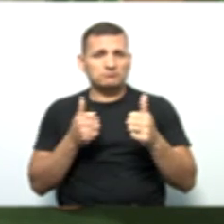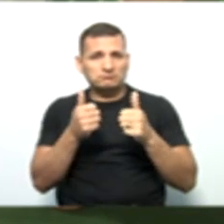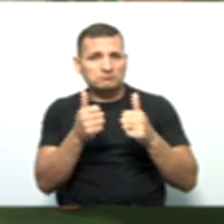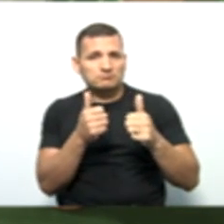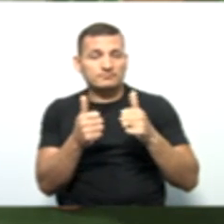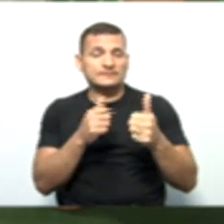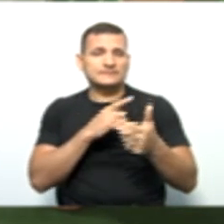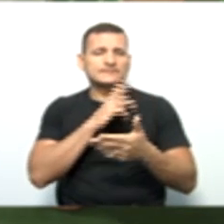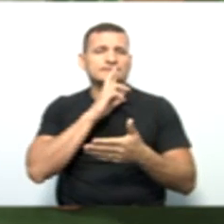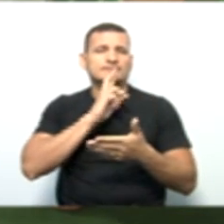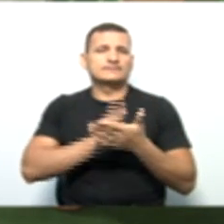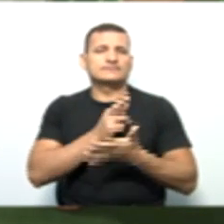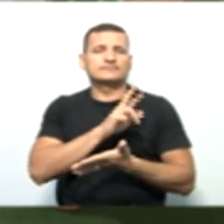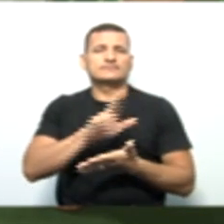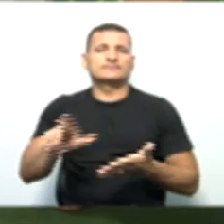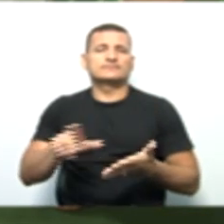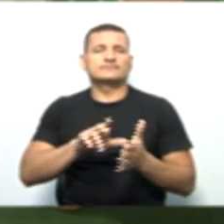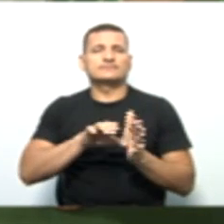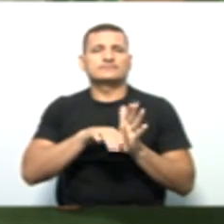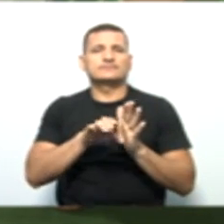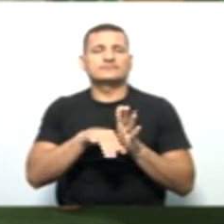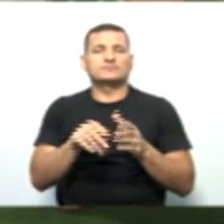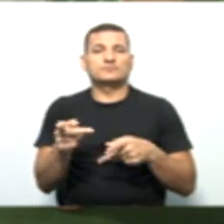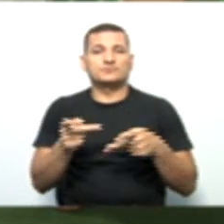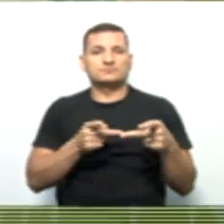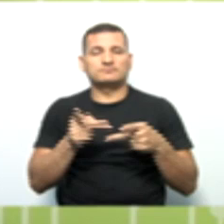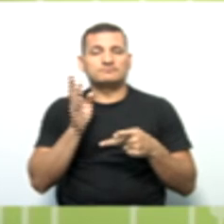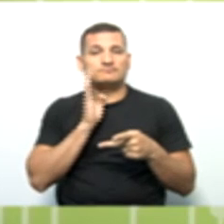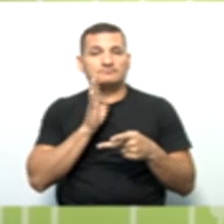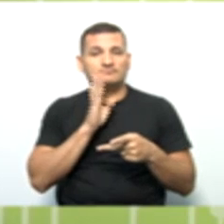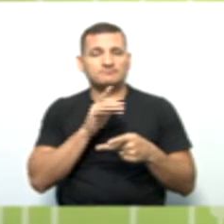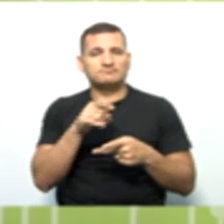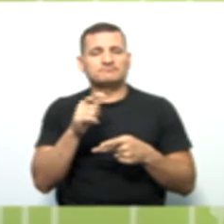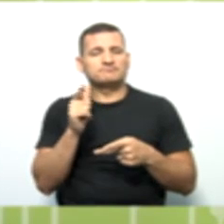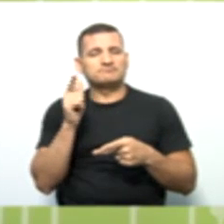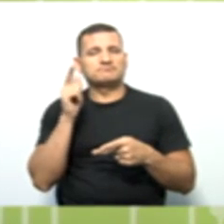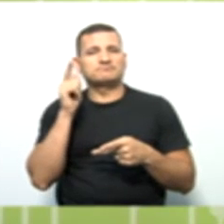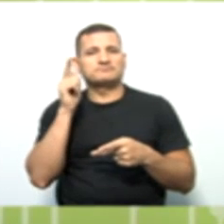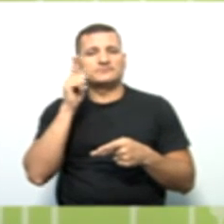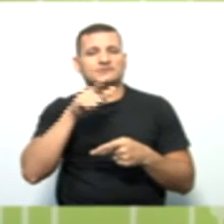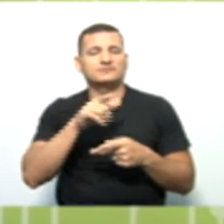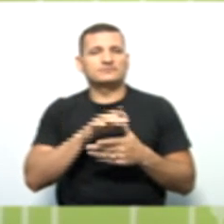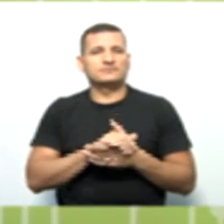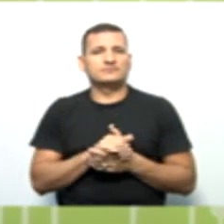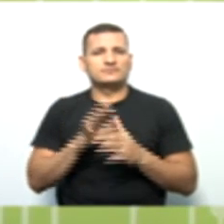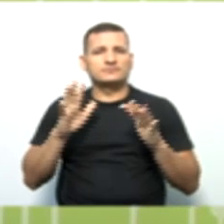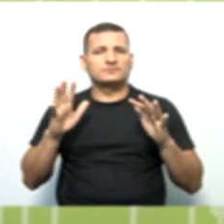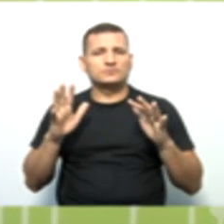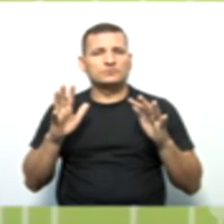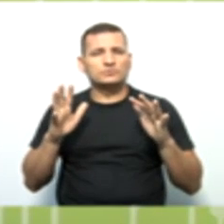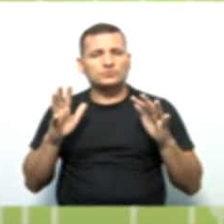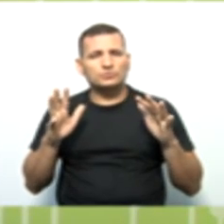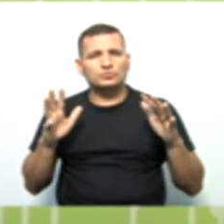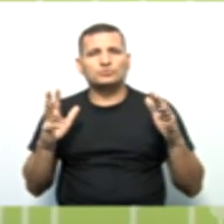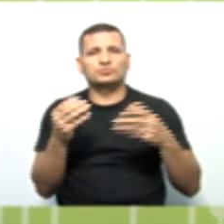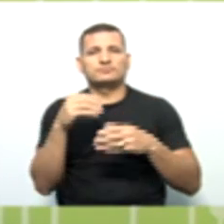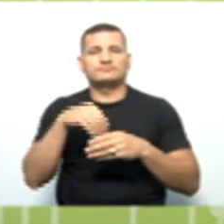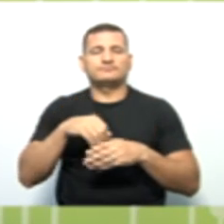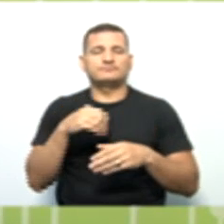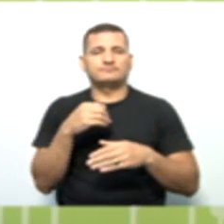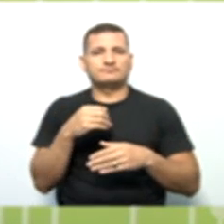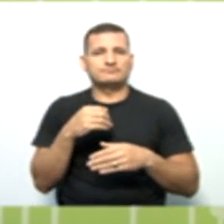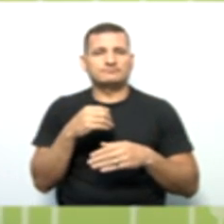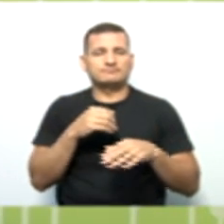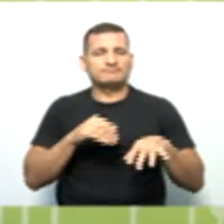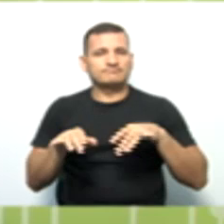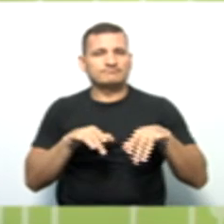várias definições de projeto que é legal, né? Você consegue definir tudo isso que acontece dentro do desenvolvimento de software, o que é